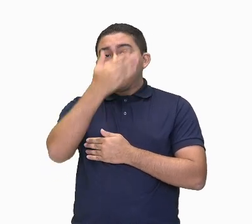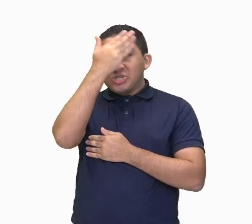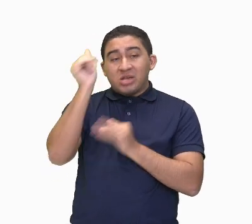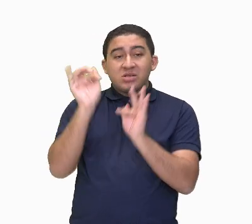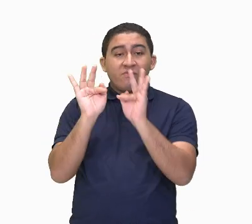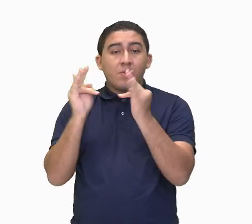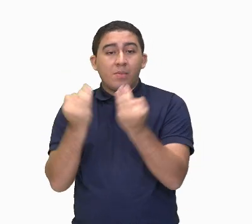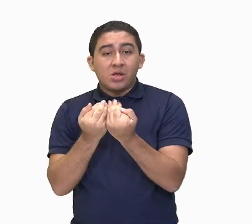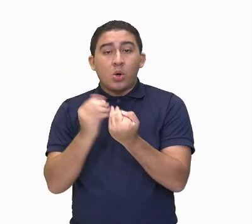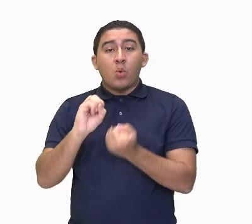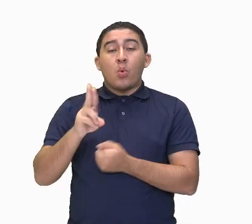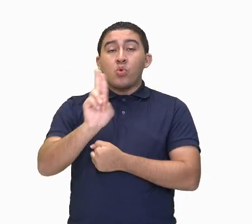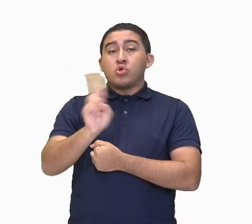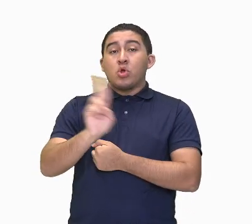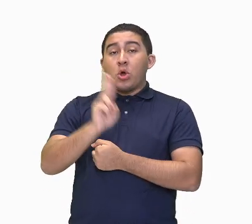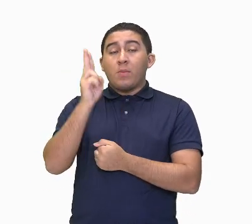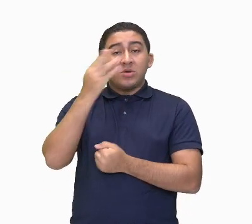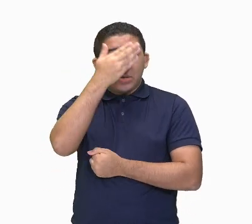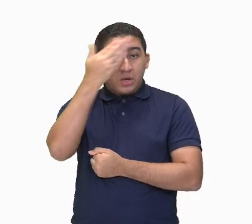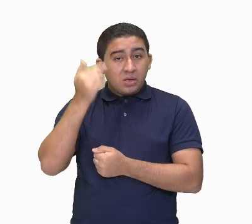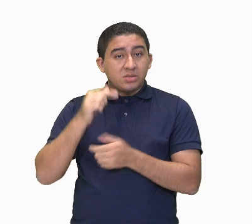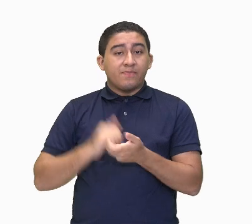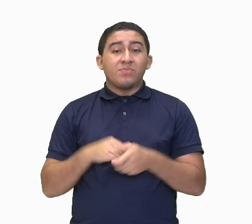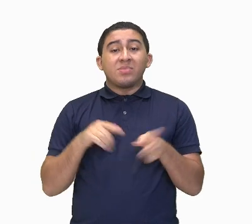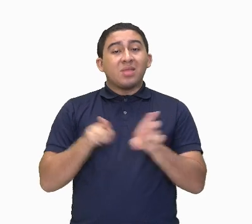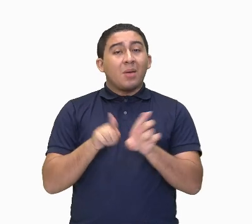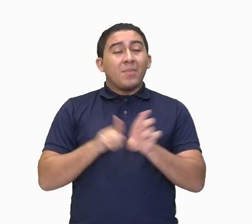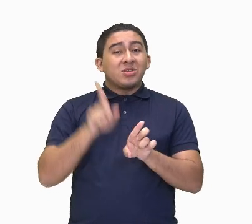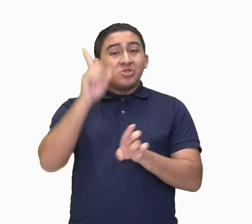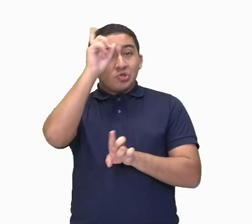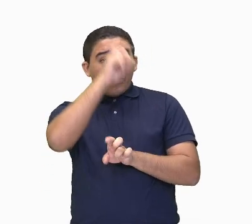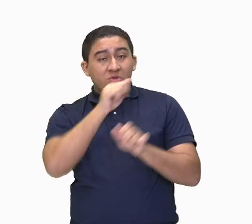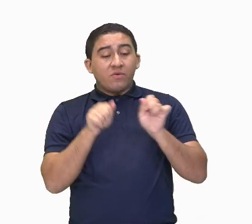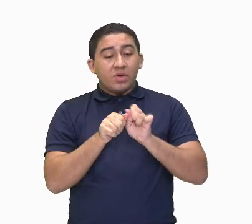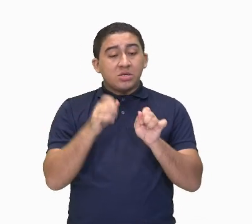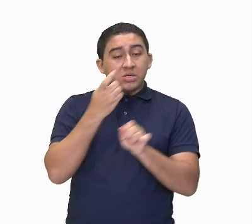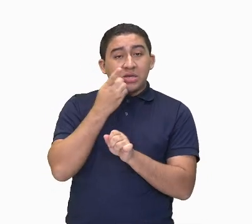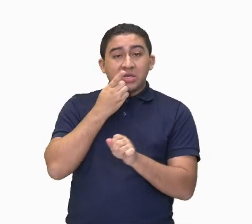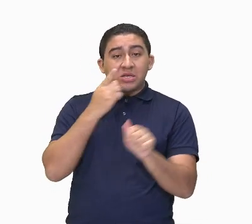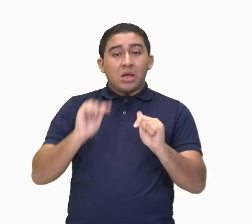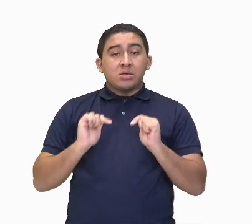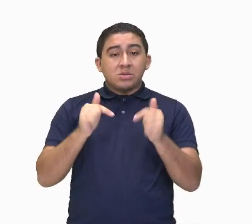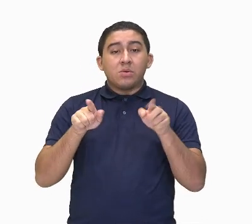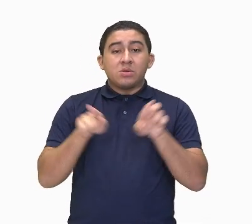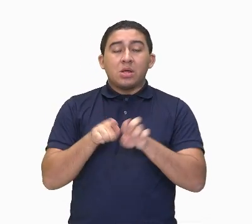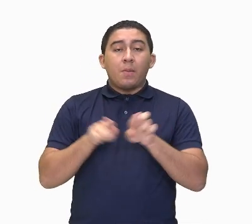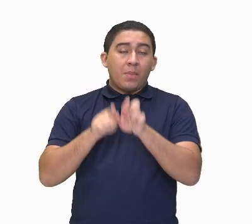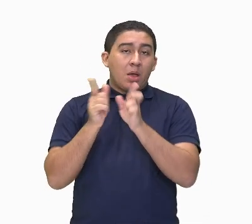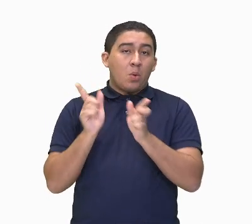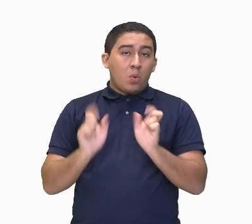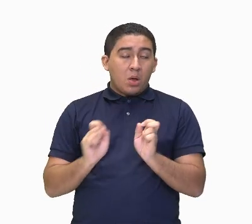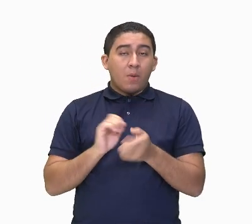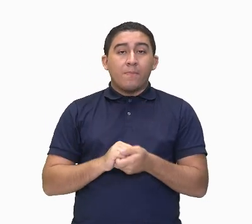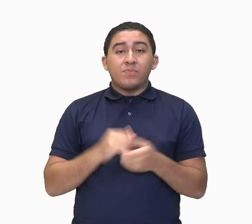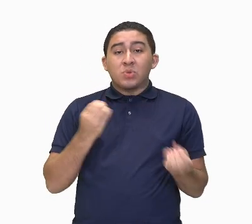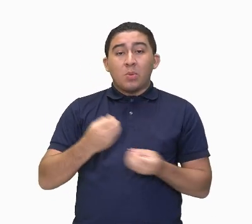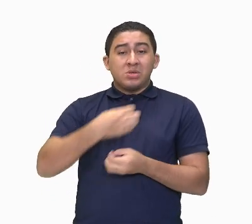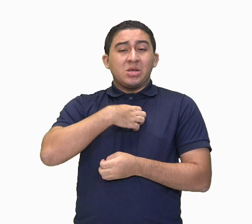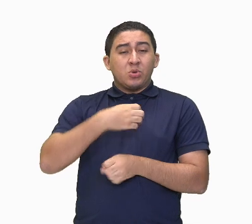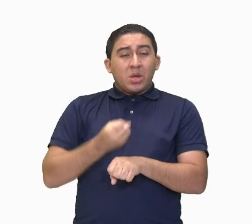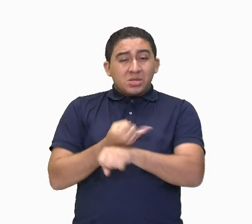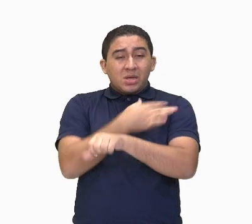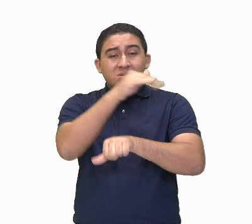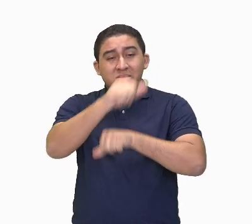comuns. Dificuldade para realizar tarefas cotidianas e alterações de humor e comportamento. Agressividade,